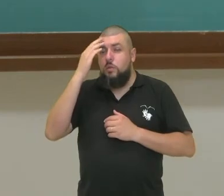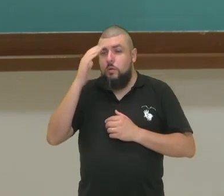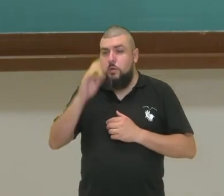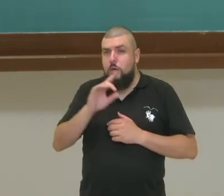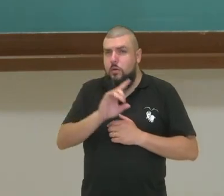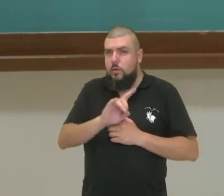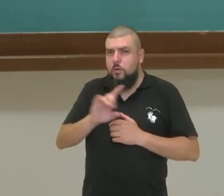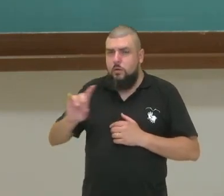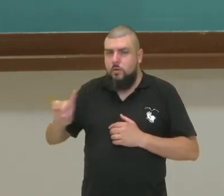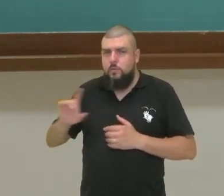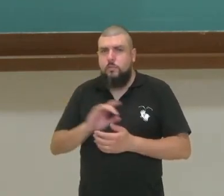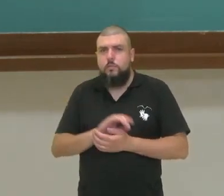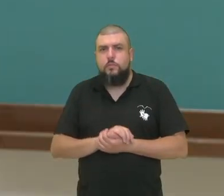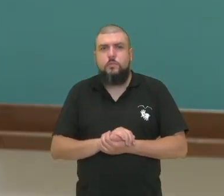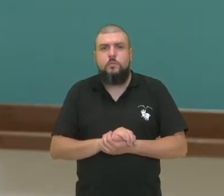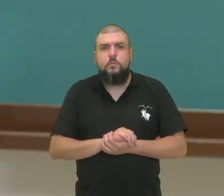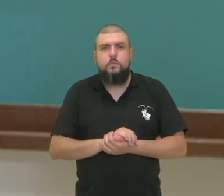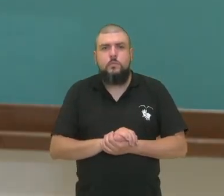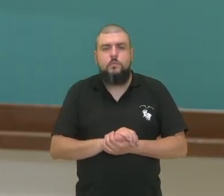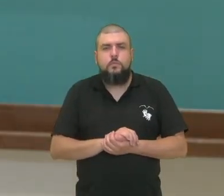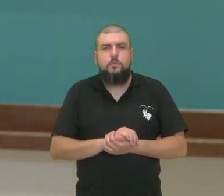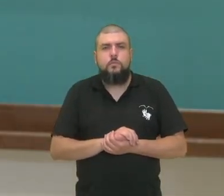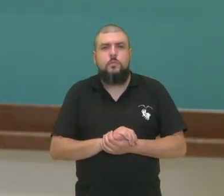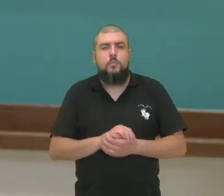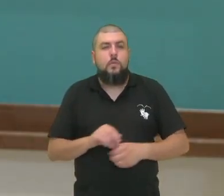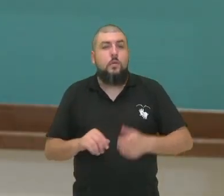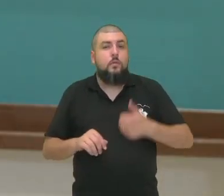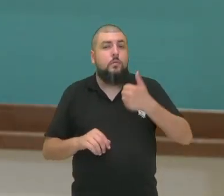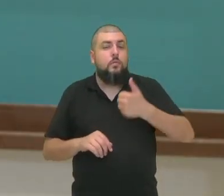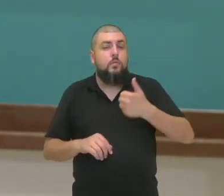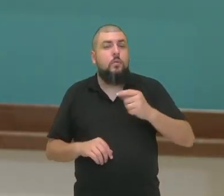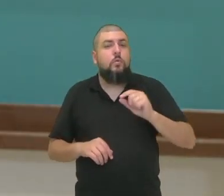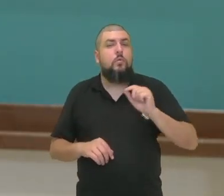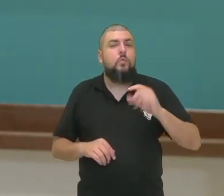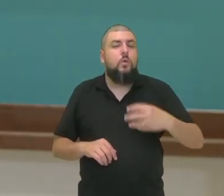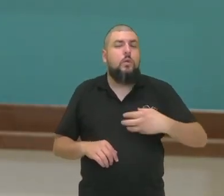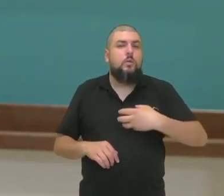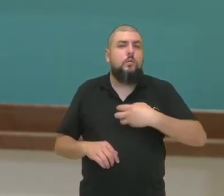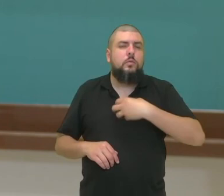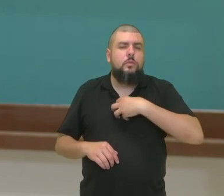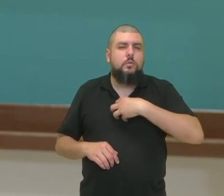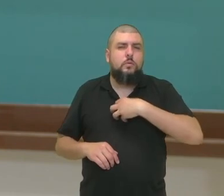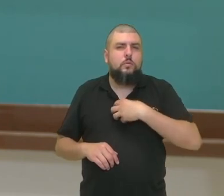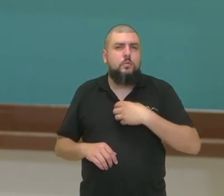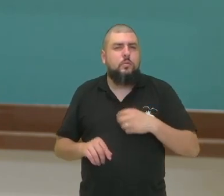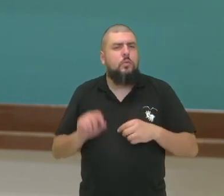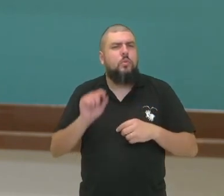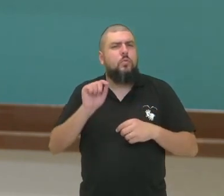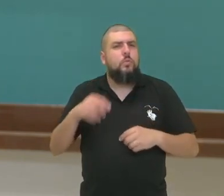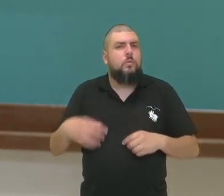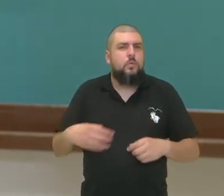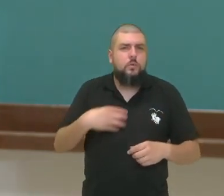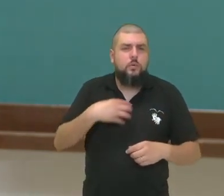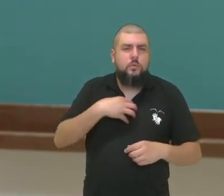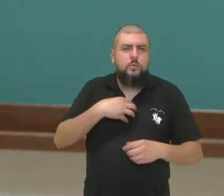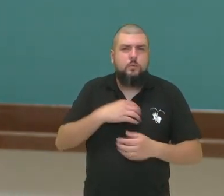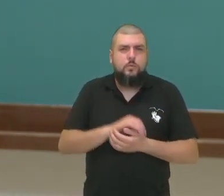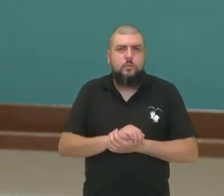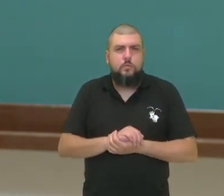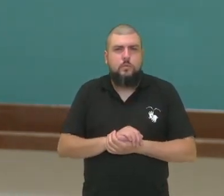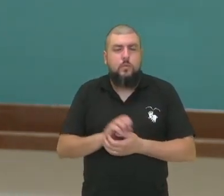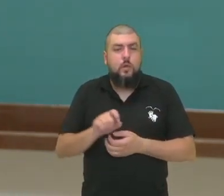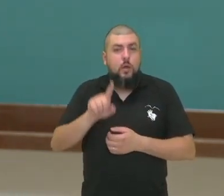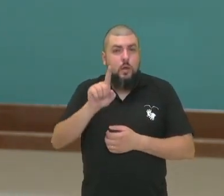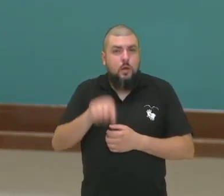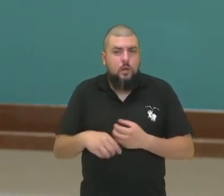de conhecimento. Primeira delas, a ideia de sensação. O que é uma sensação? Sensação nada mais é do que a